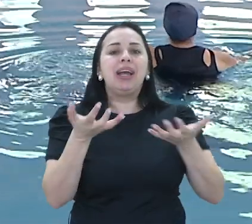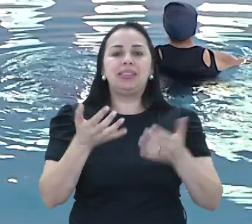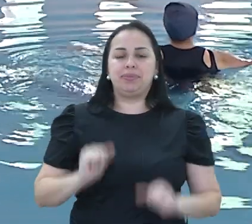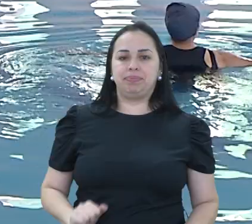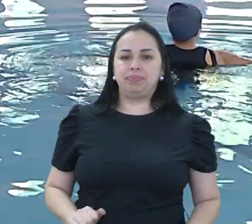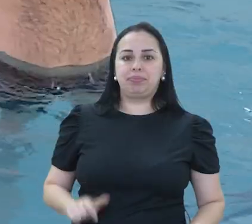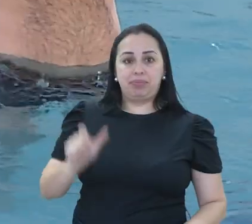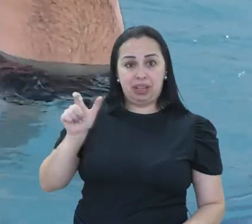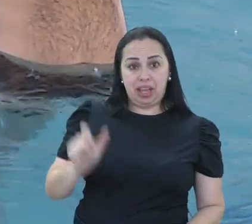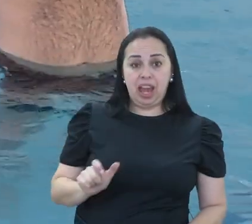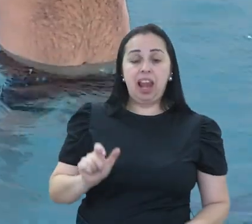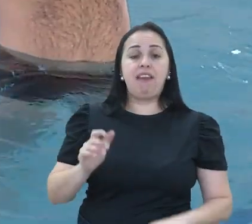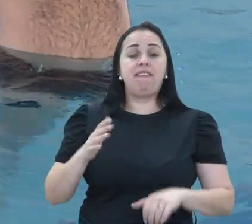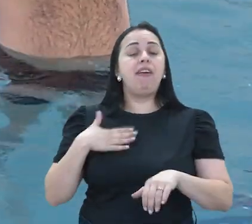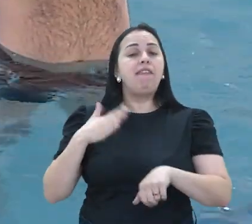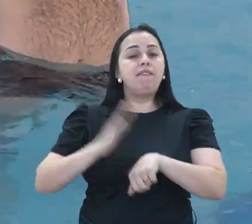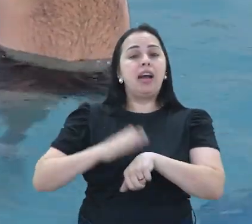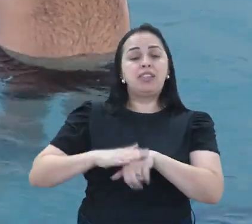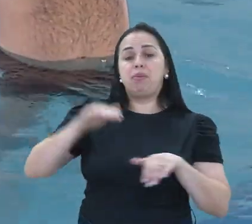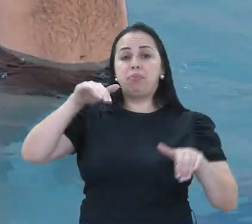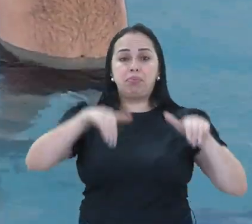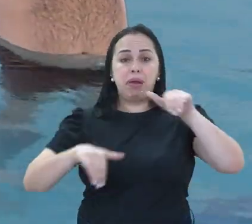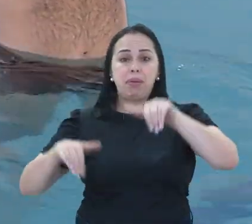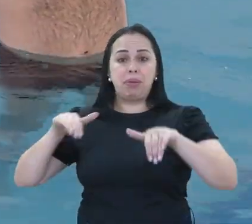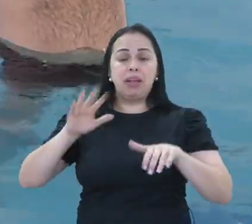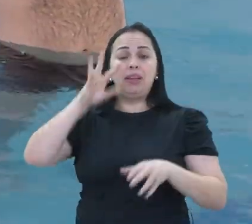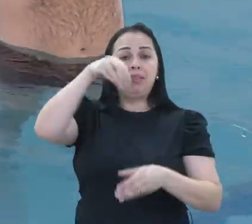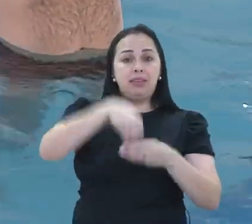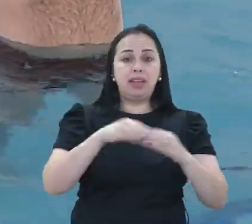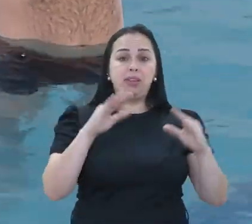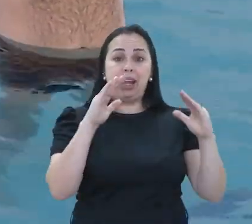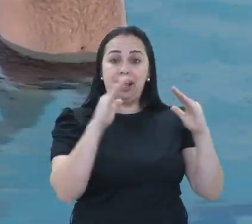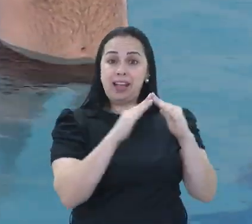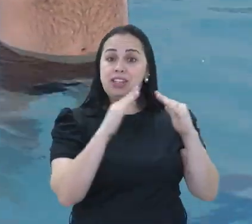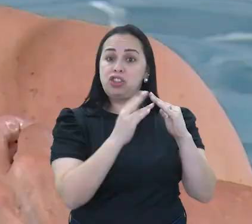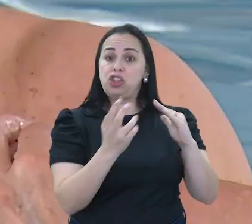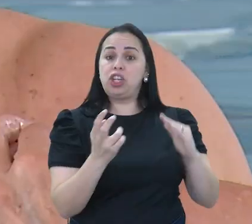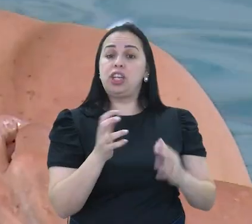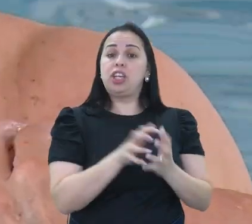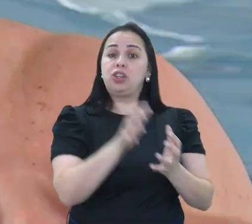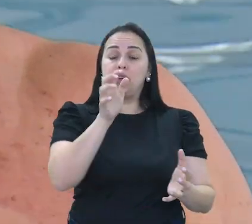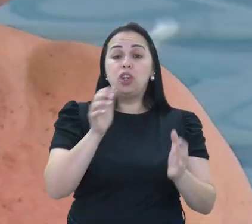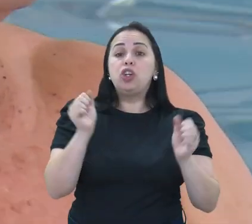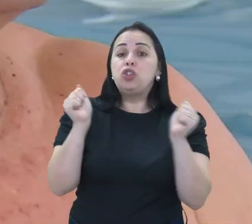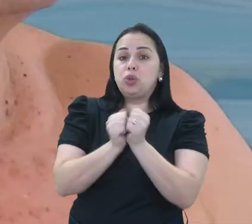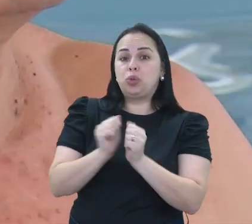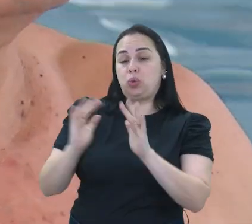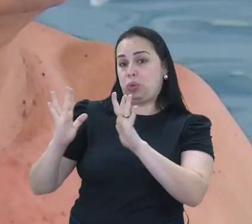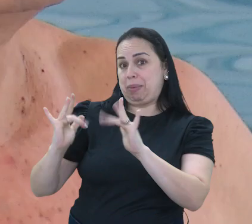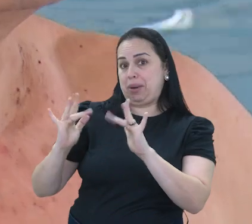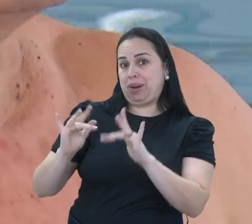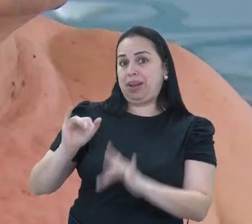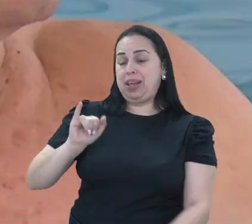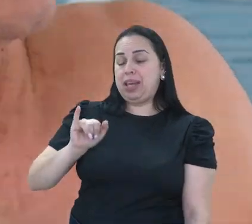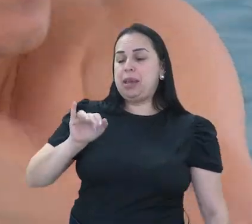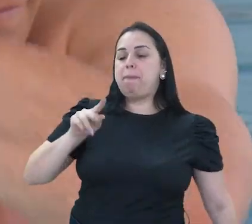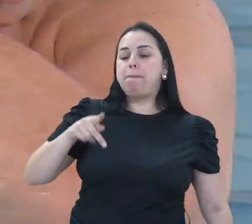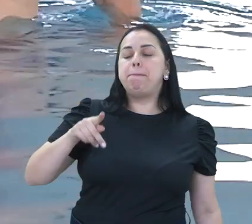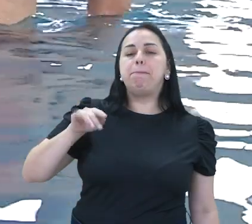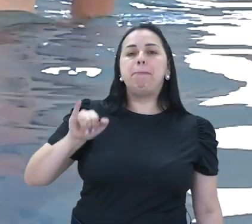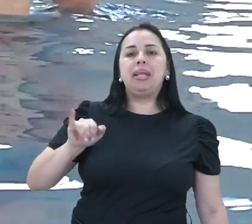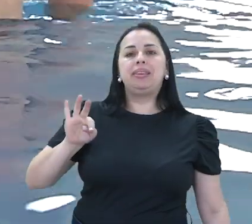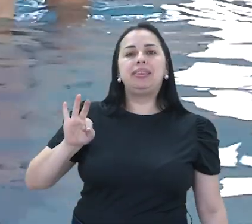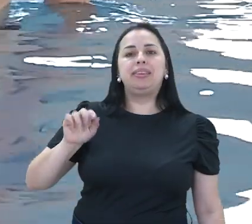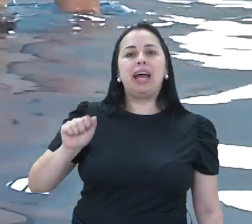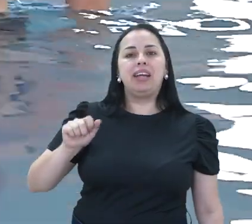a gente. Ela pratica hidromassagem e outras atividades no centro de convivência para idosos junto com o namorado, Epitácio.